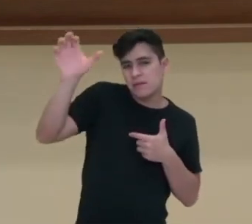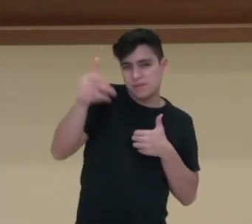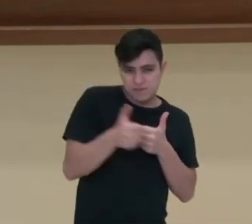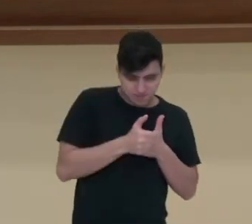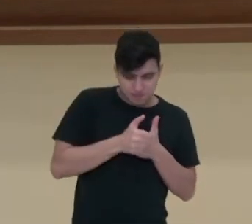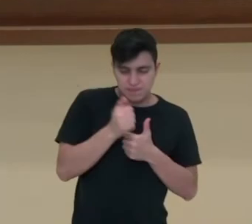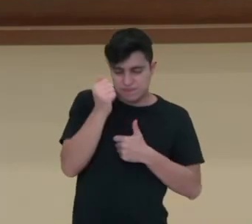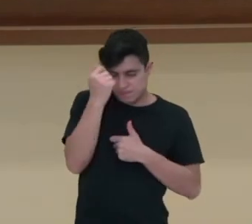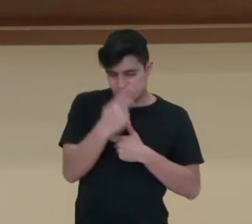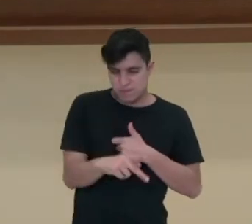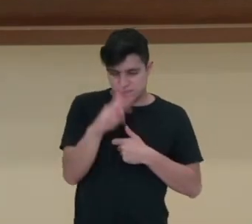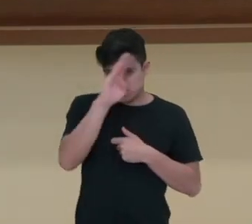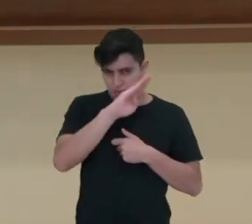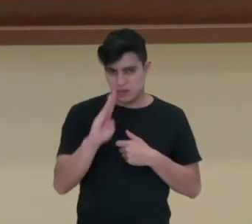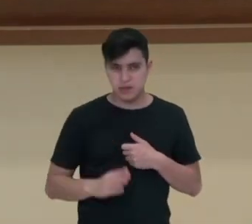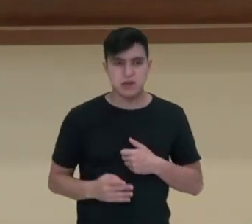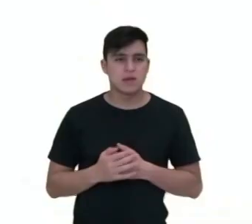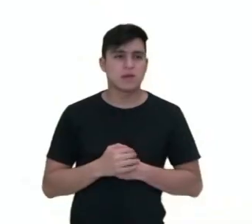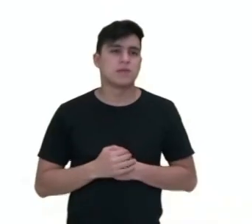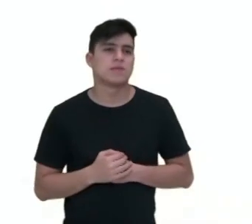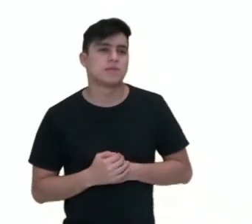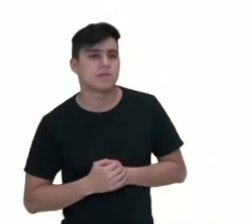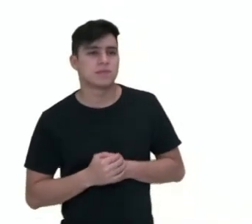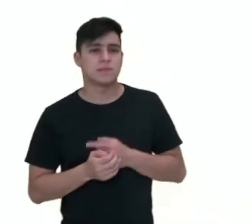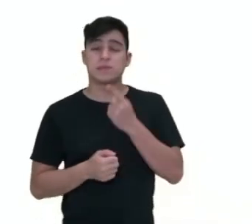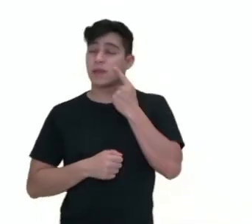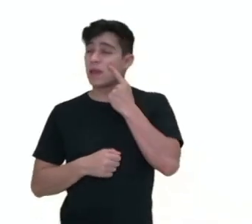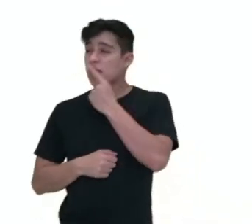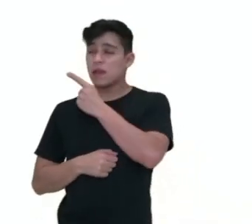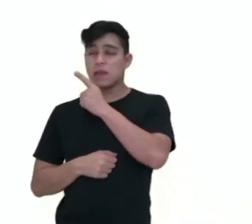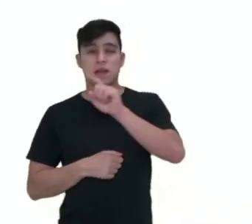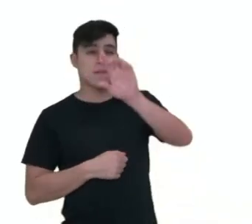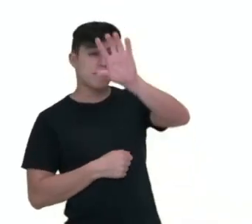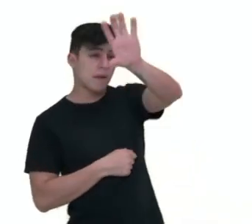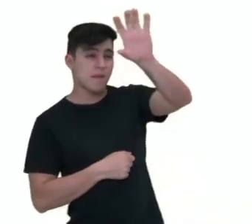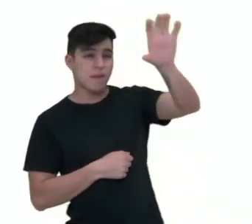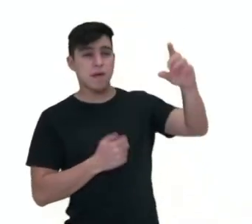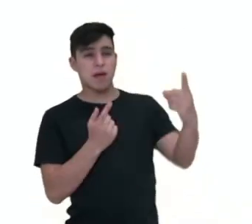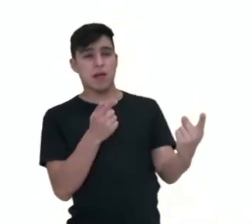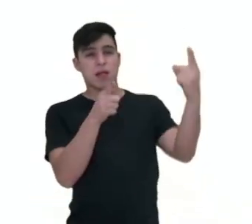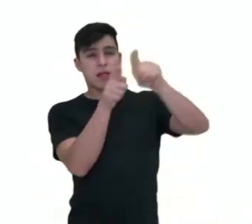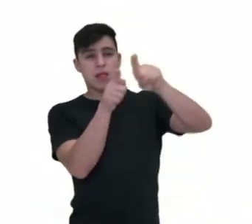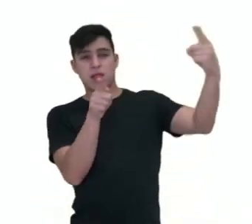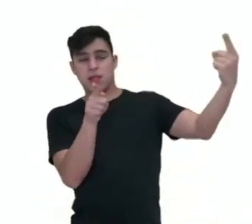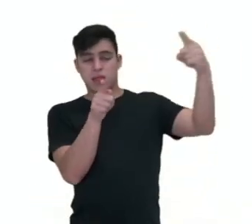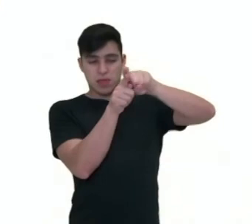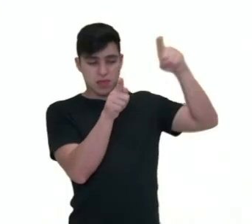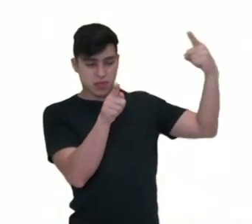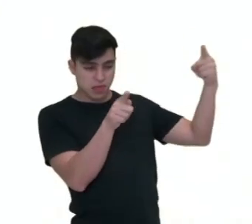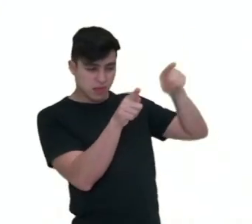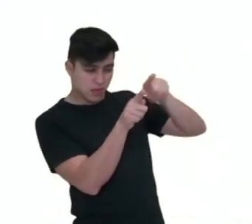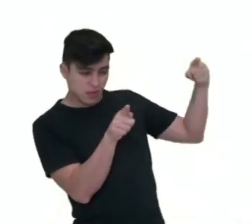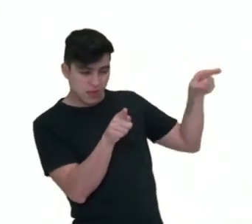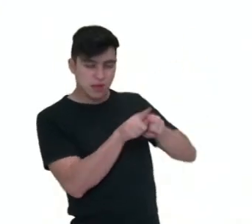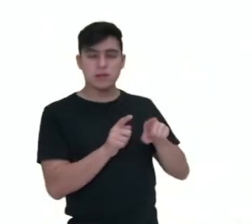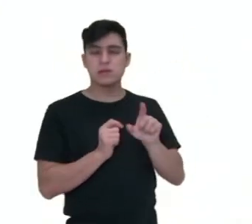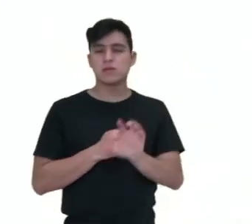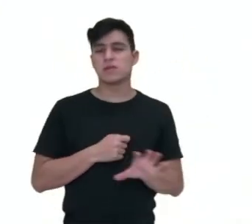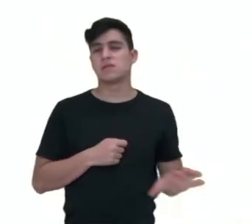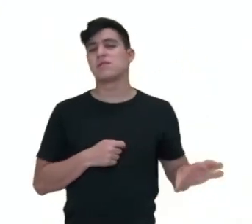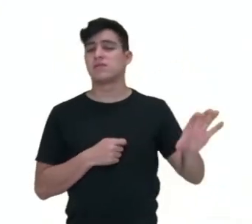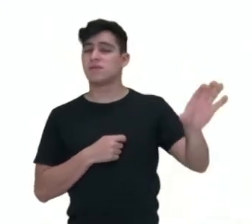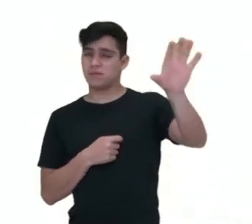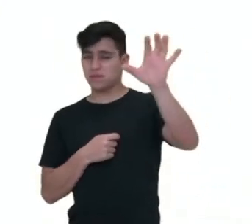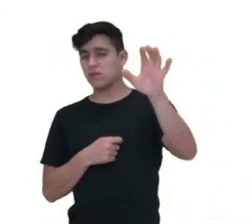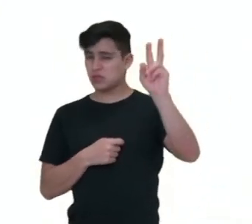território brasileiro. E aqui a anexação de novas áreas, ou seja, ao longo da história nós tivemos outras áreas